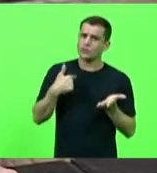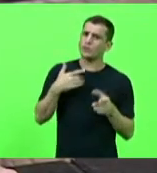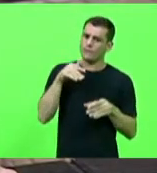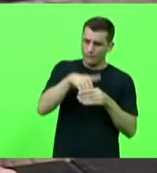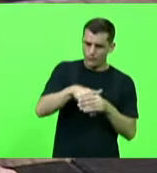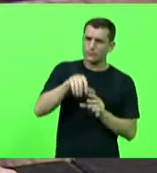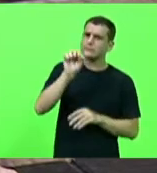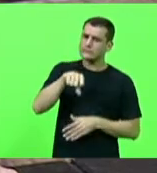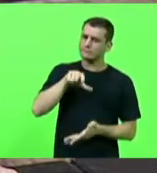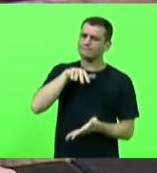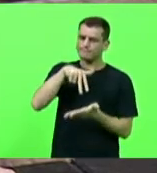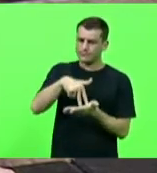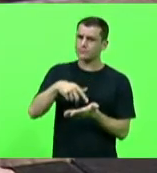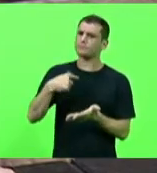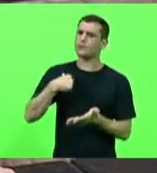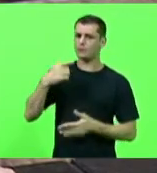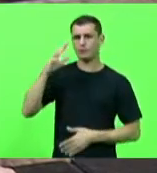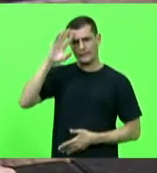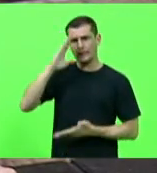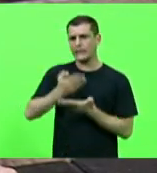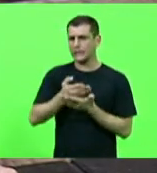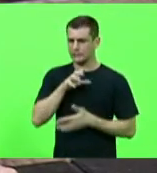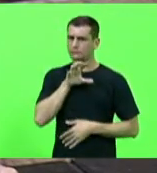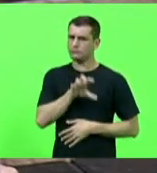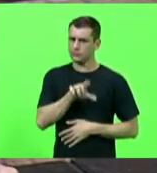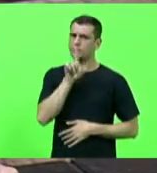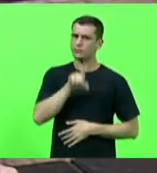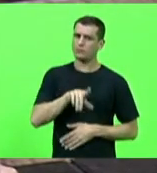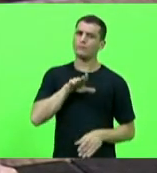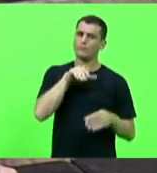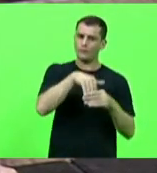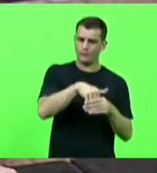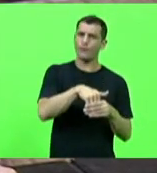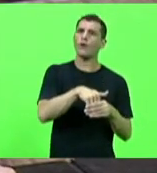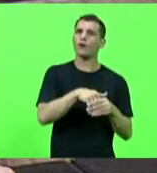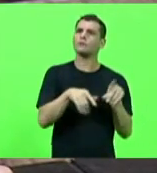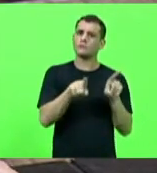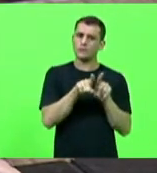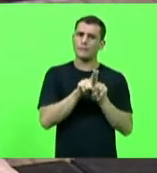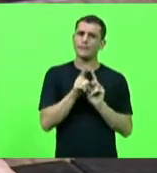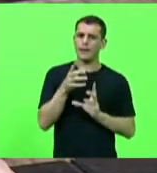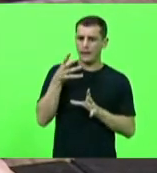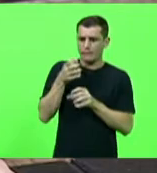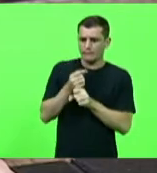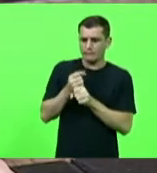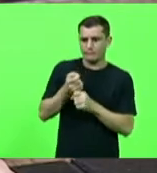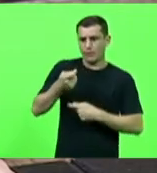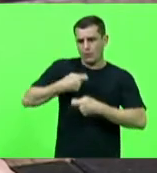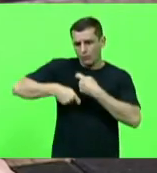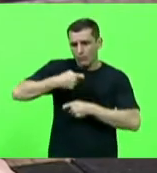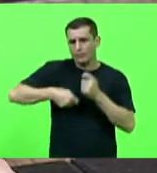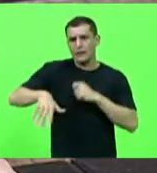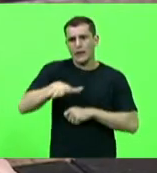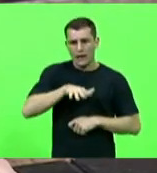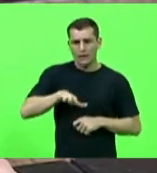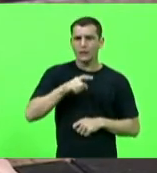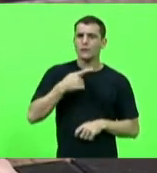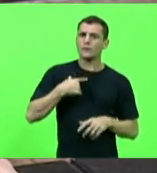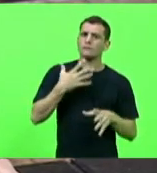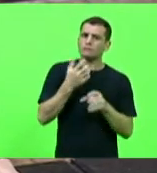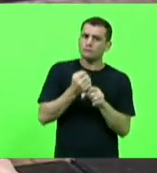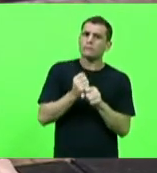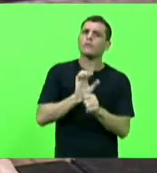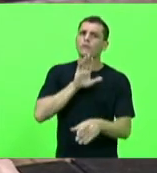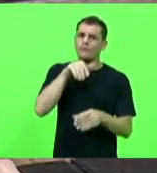acordo com a minha ideologia e o que eu tenho dos meus estudos econômicos e macroeconômicos. Então, minha votação vai ser